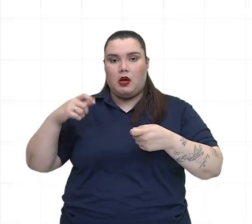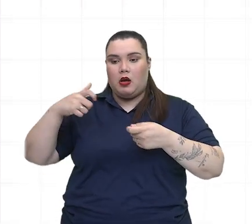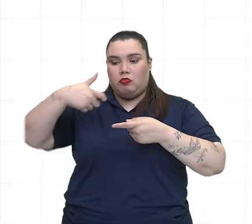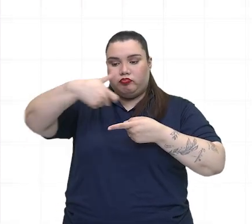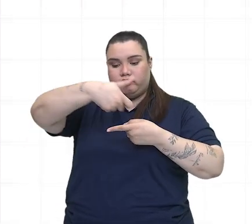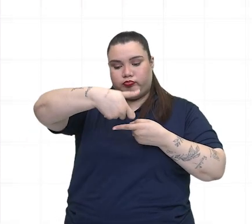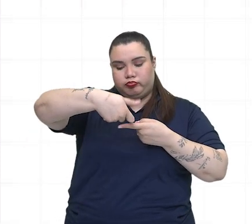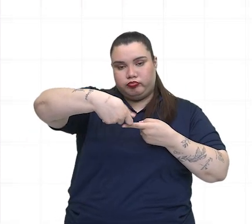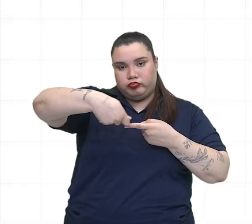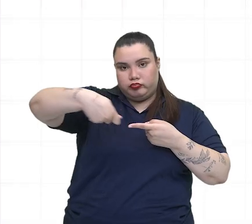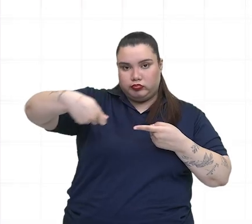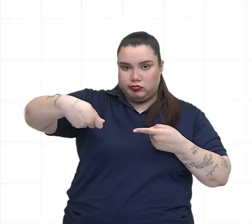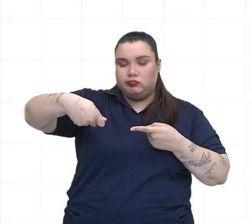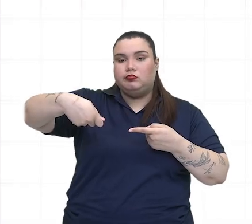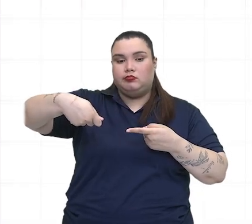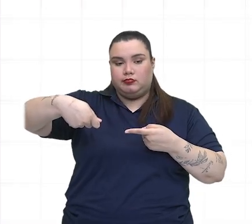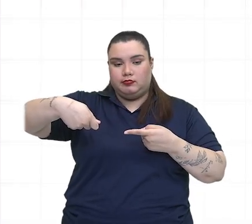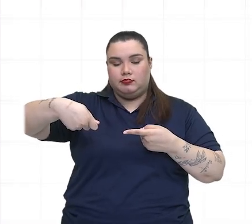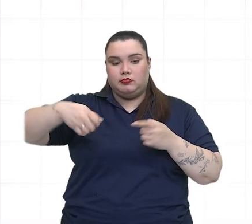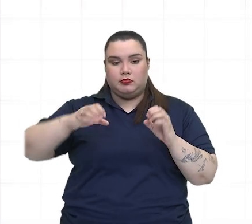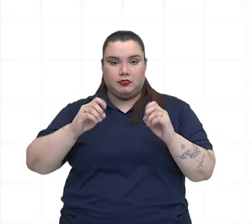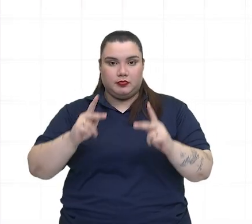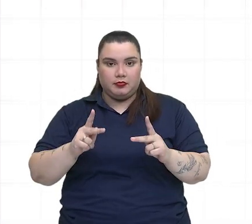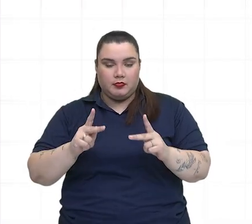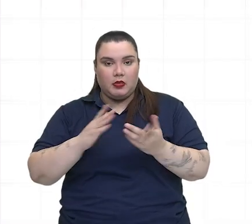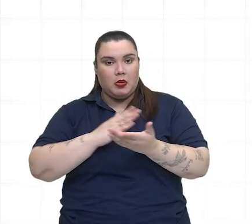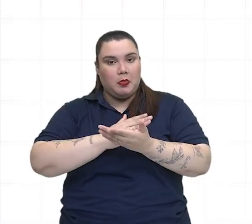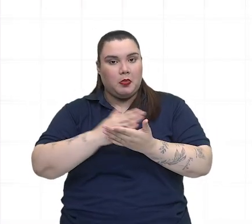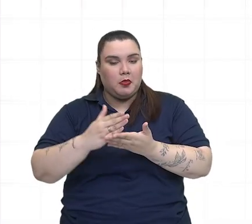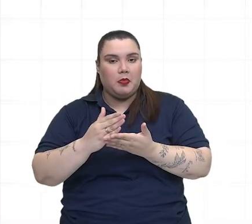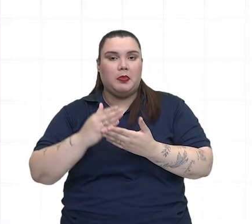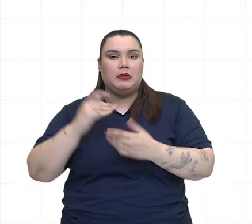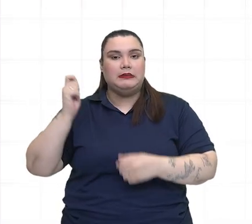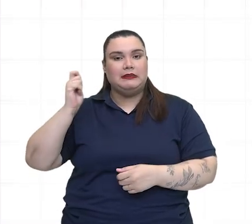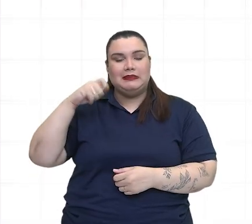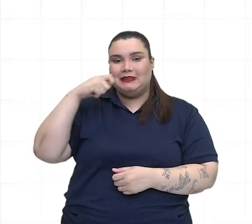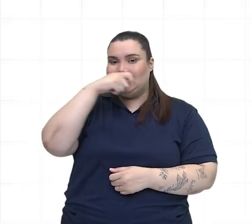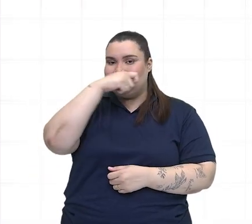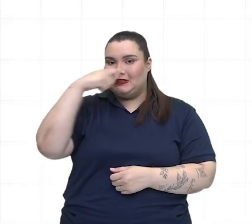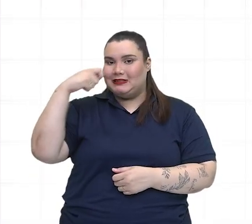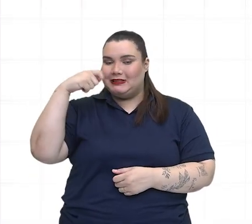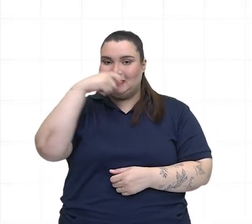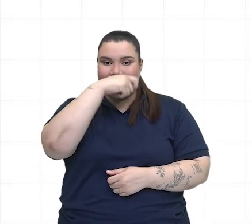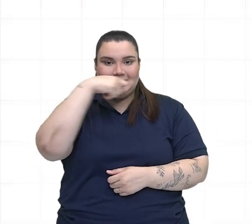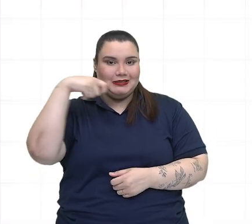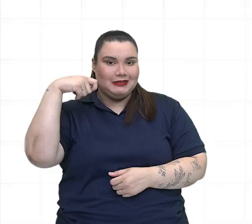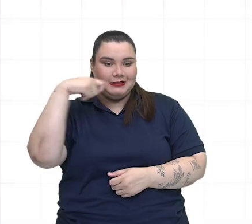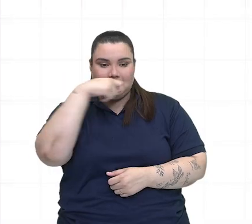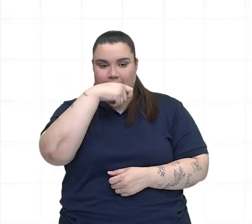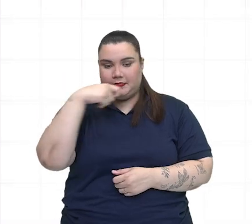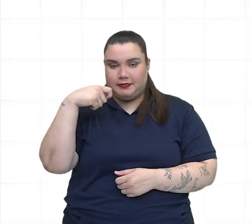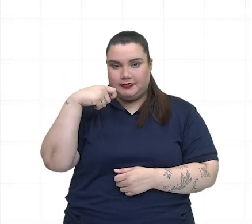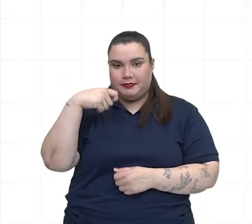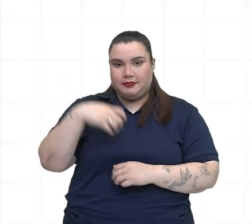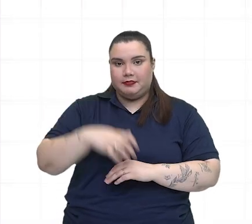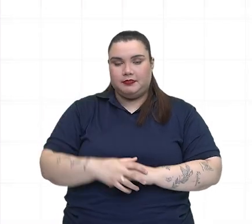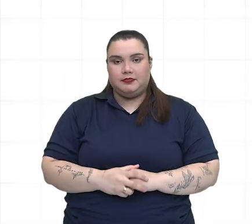o creme dental na escova. Depois, iniciar o processo de escovar os dentes.